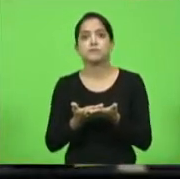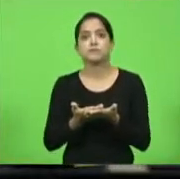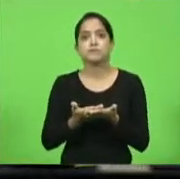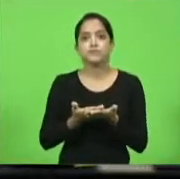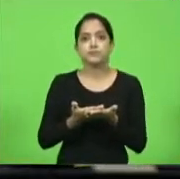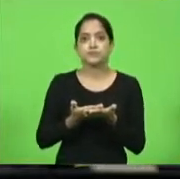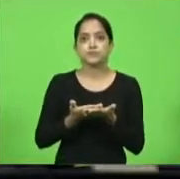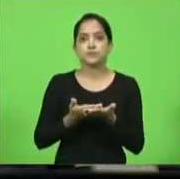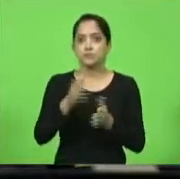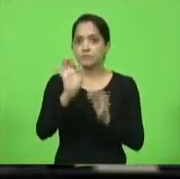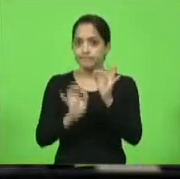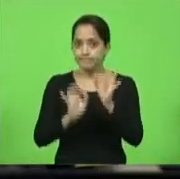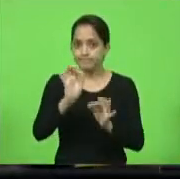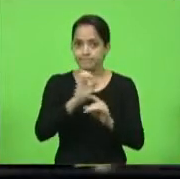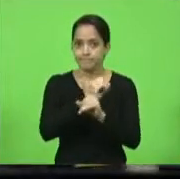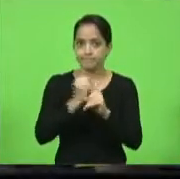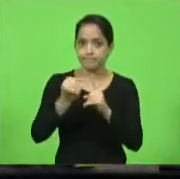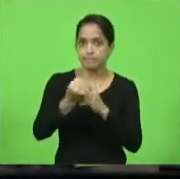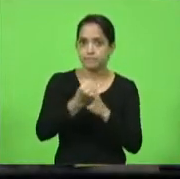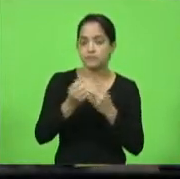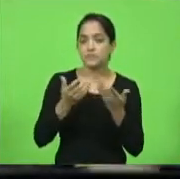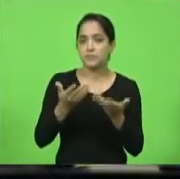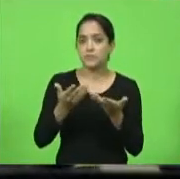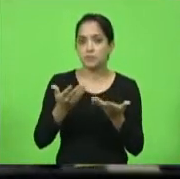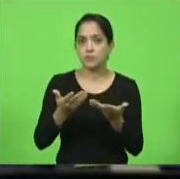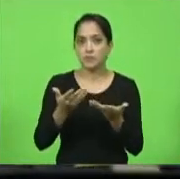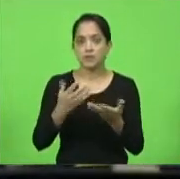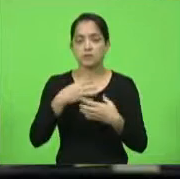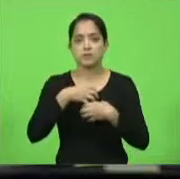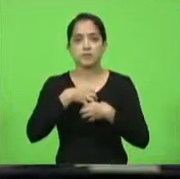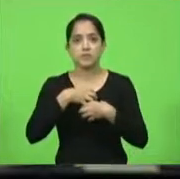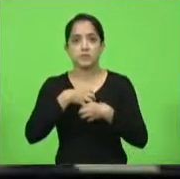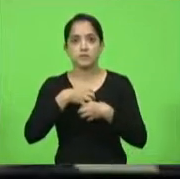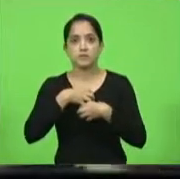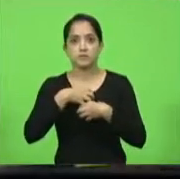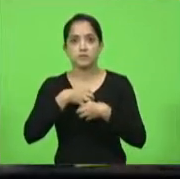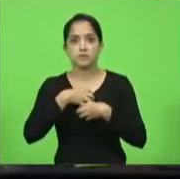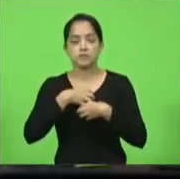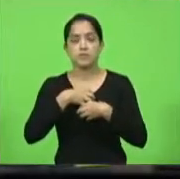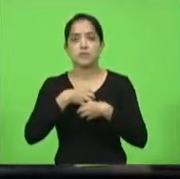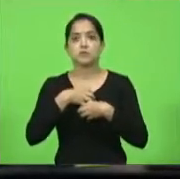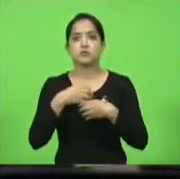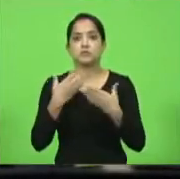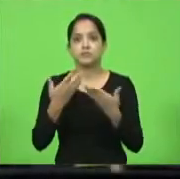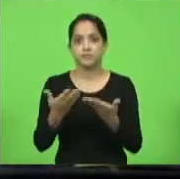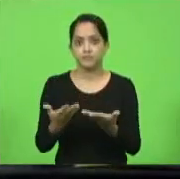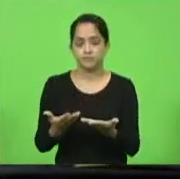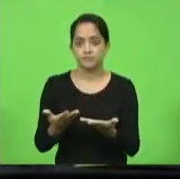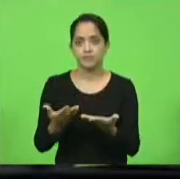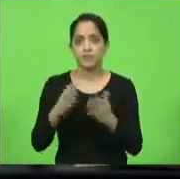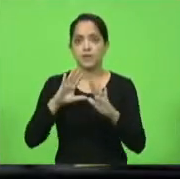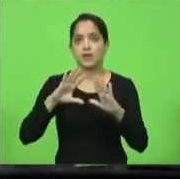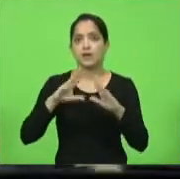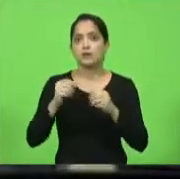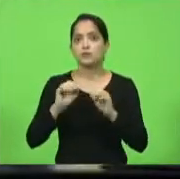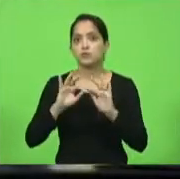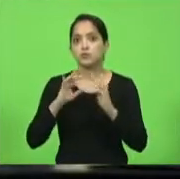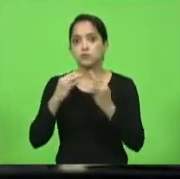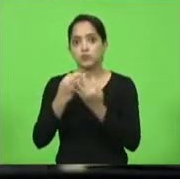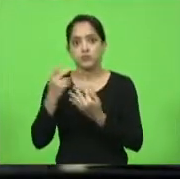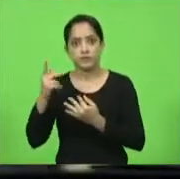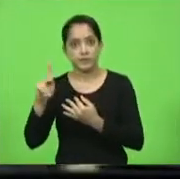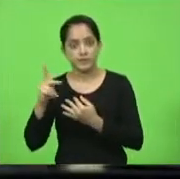numa justiça social, e quero aqui transmitir a minha solidariedade a toda a família do